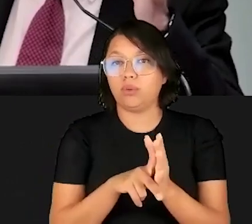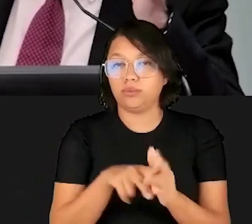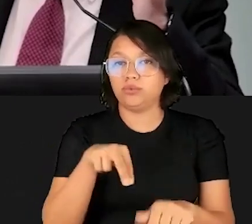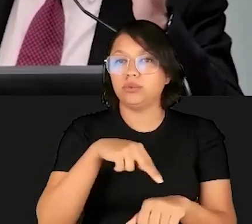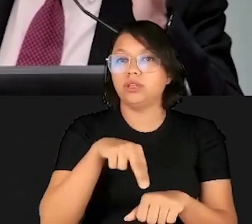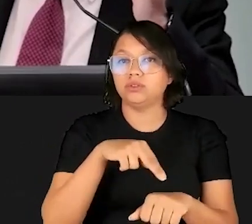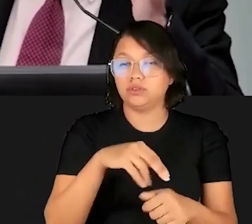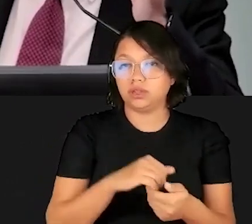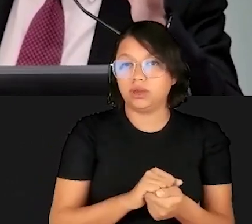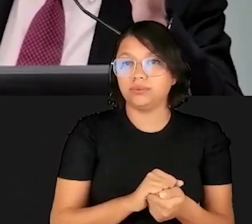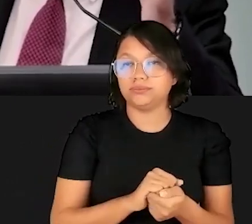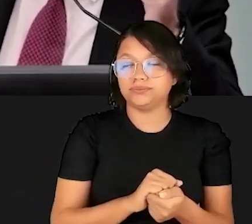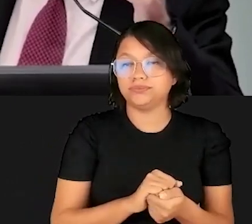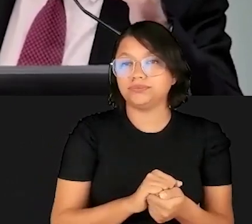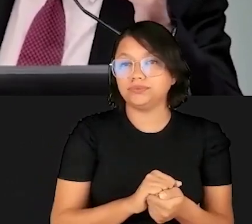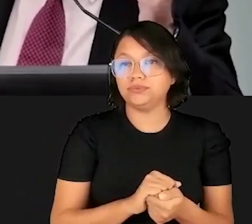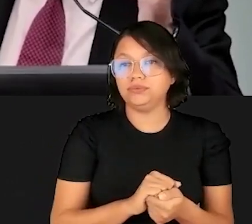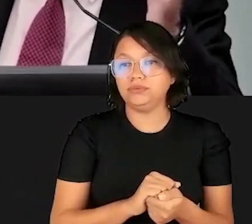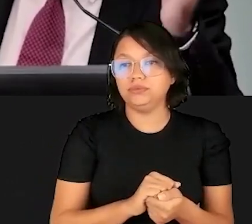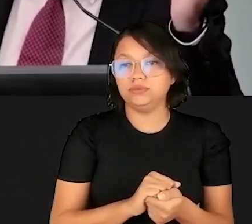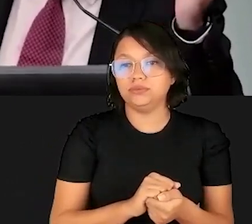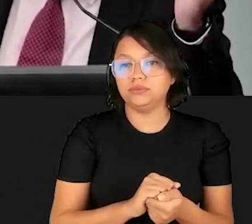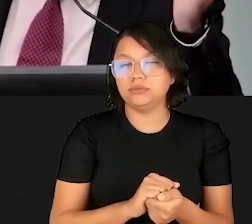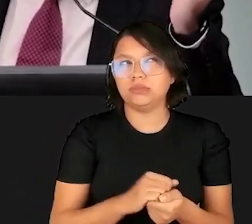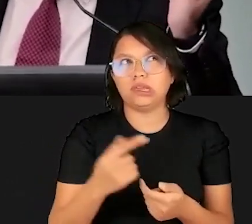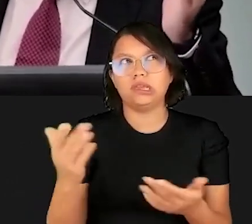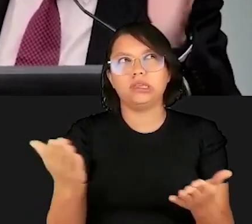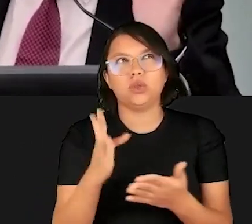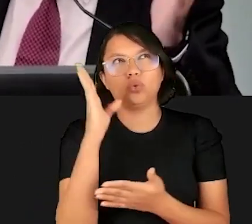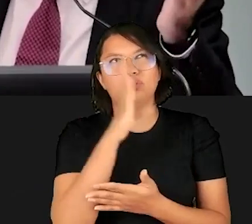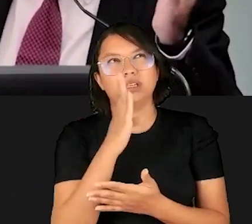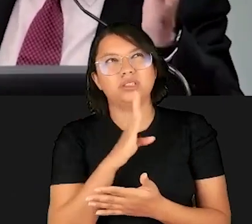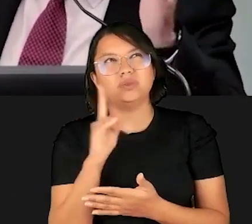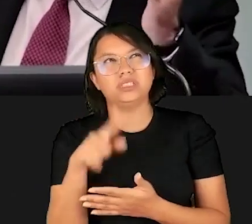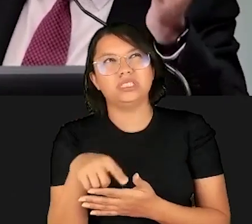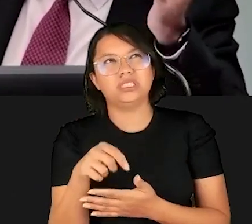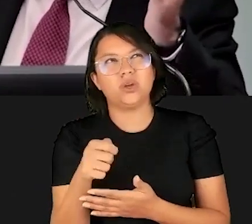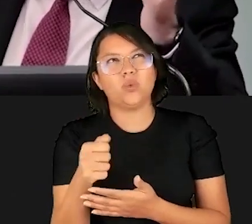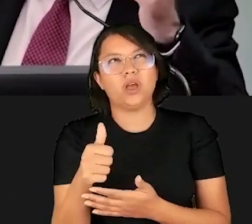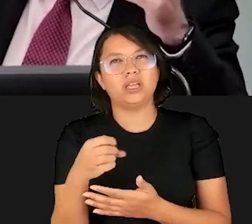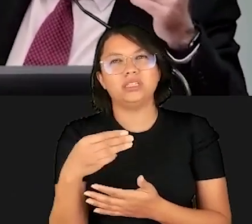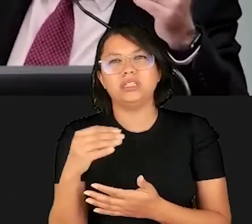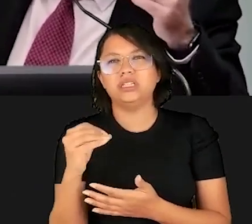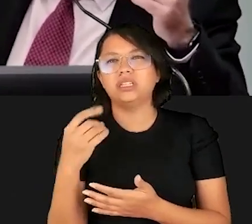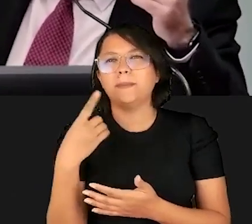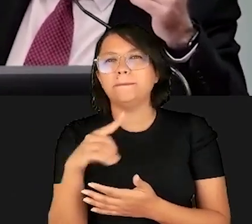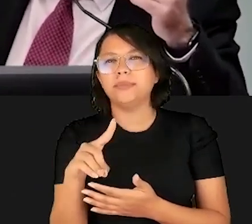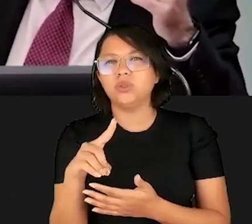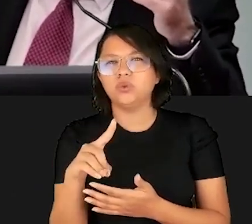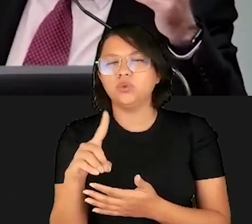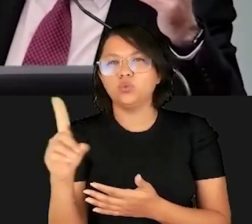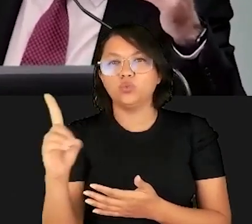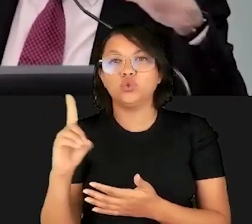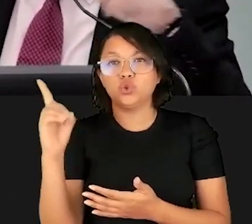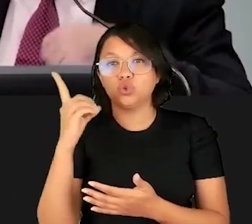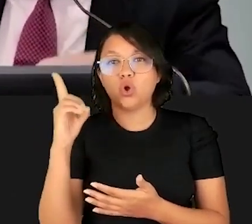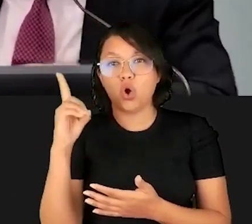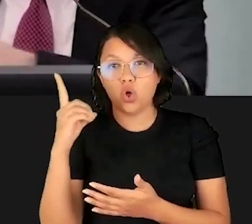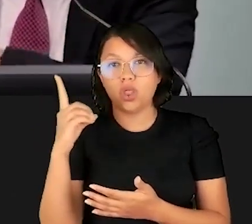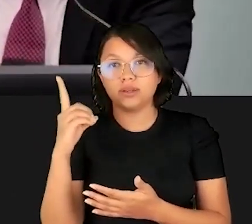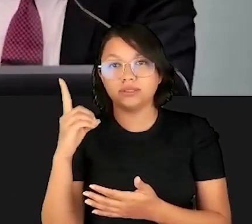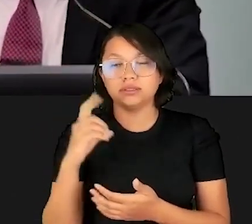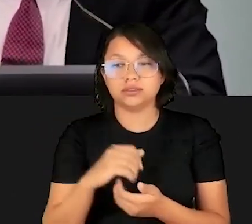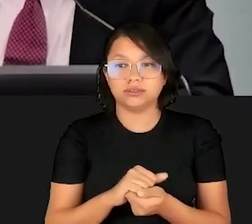como o seu quali. No Brasil, seria alguma coisa na ordem de 30 mil dólares. 10 mil dólares no nosso PIB per capita